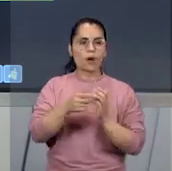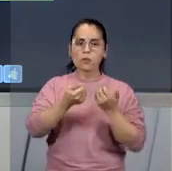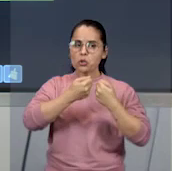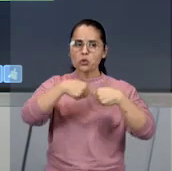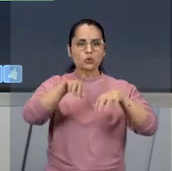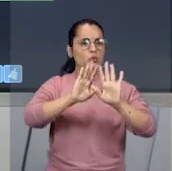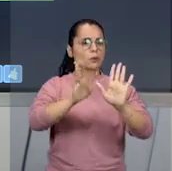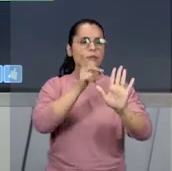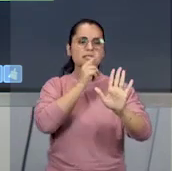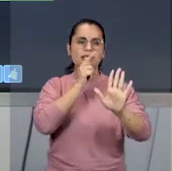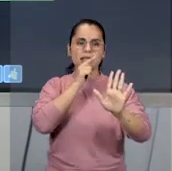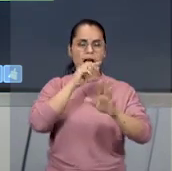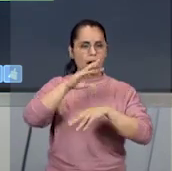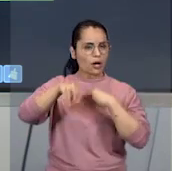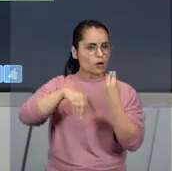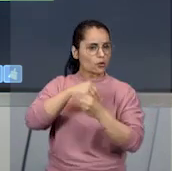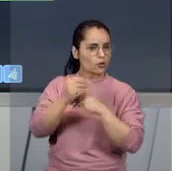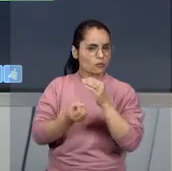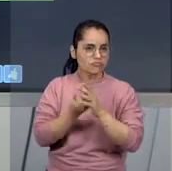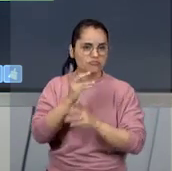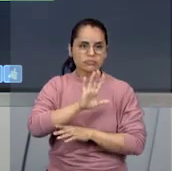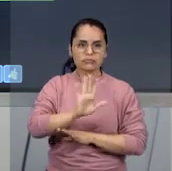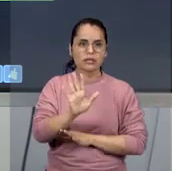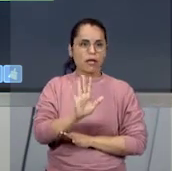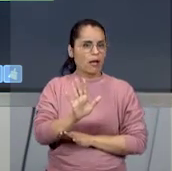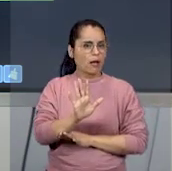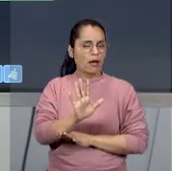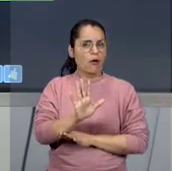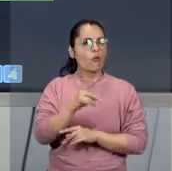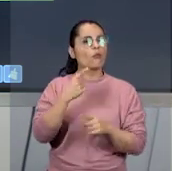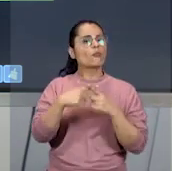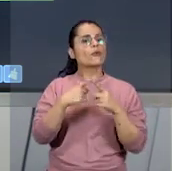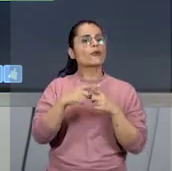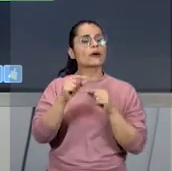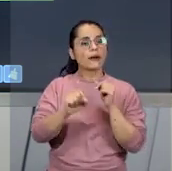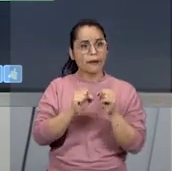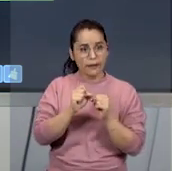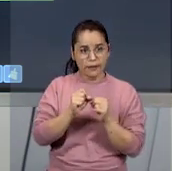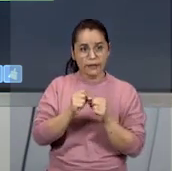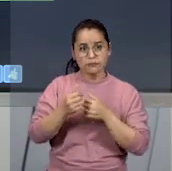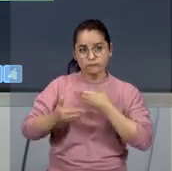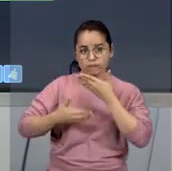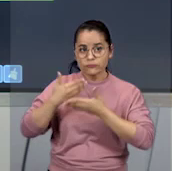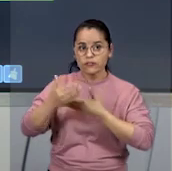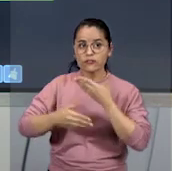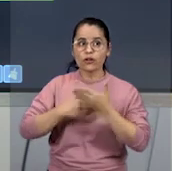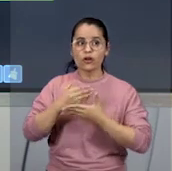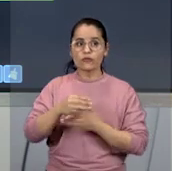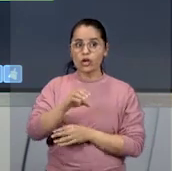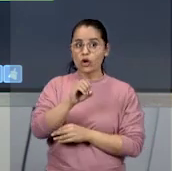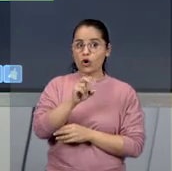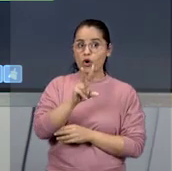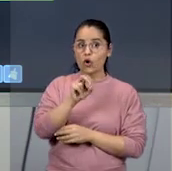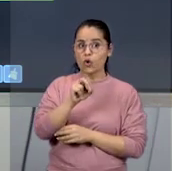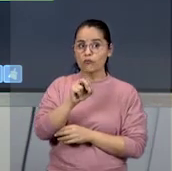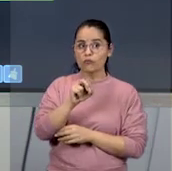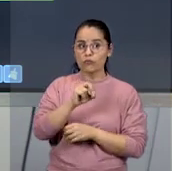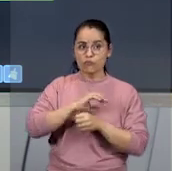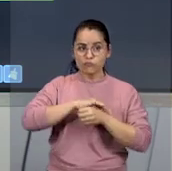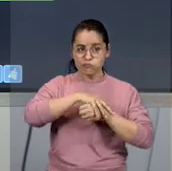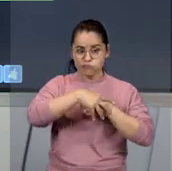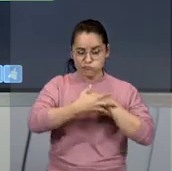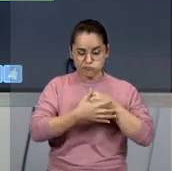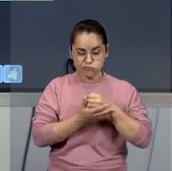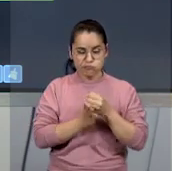dependem mais da água para a reprodução, tá? Porque os répteis desenvolveram um ovo com casca. O